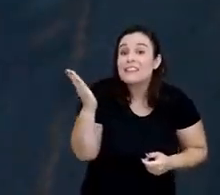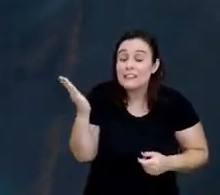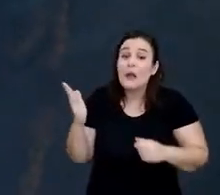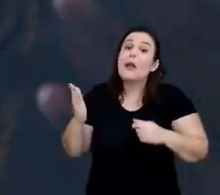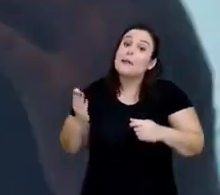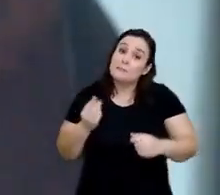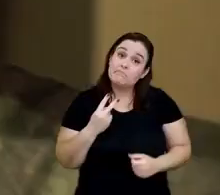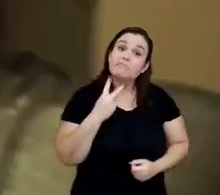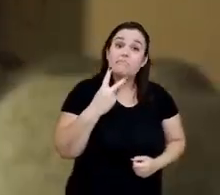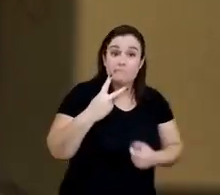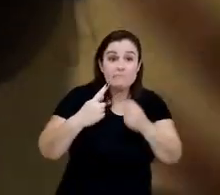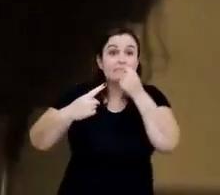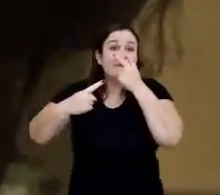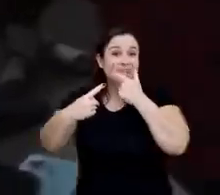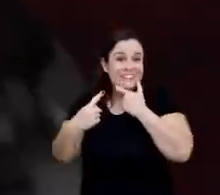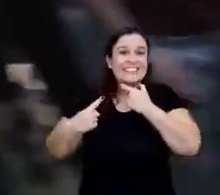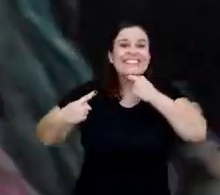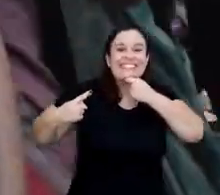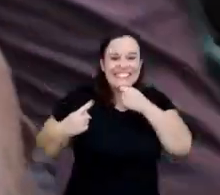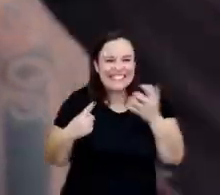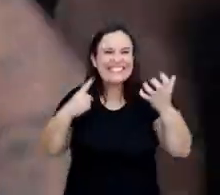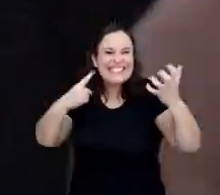O povo falou que quer